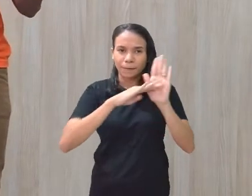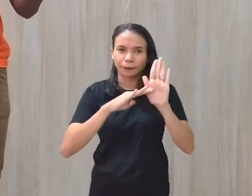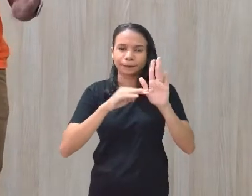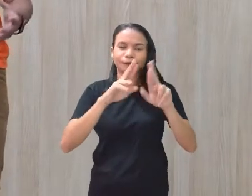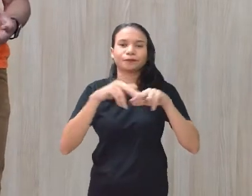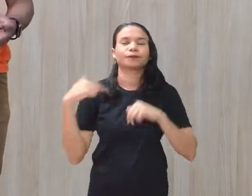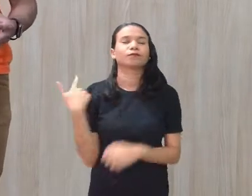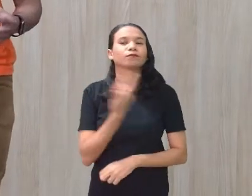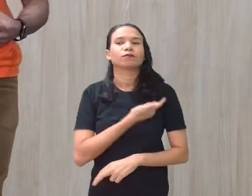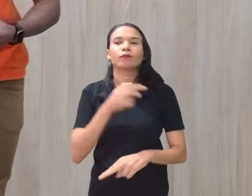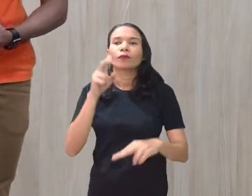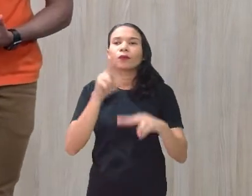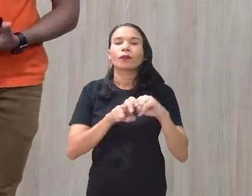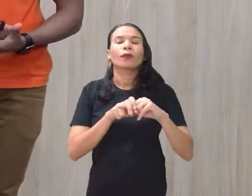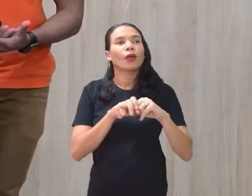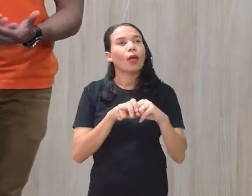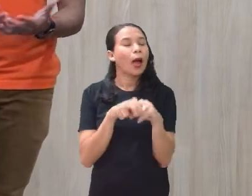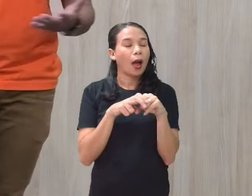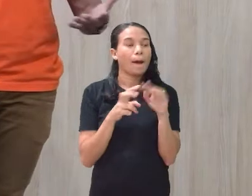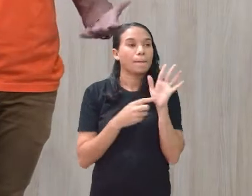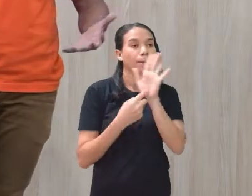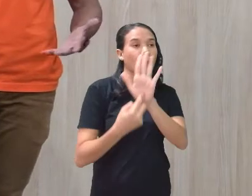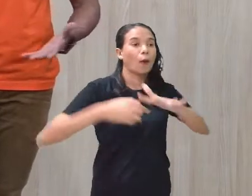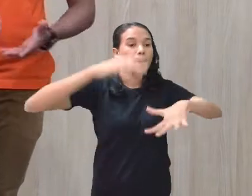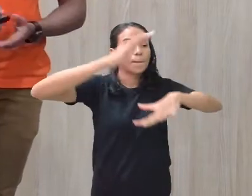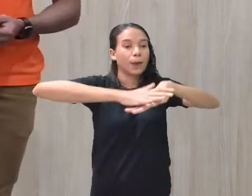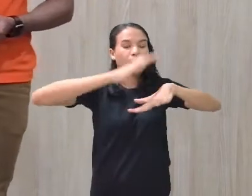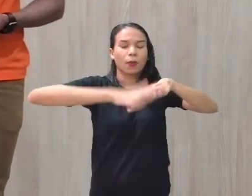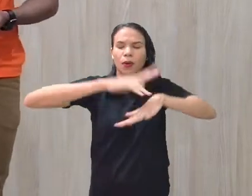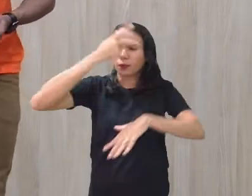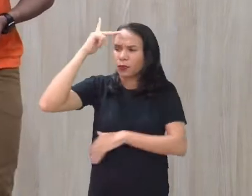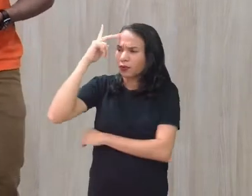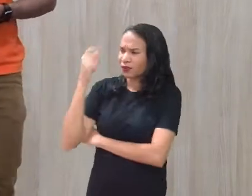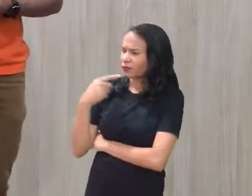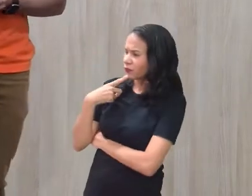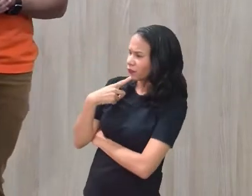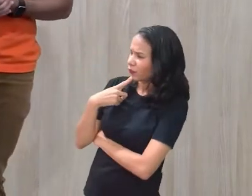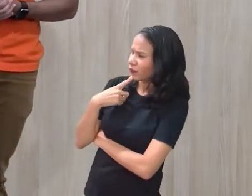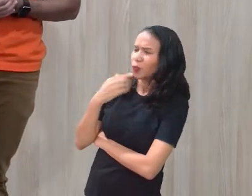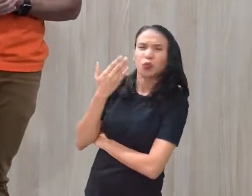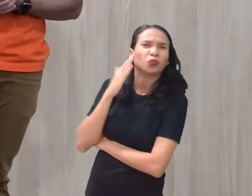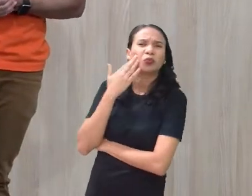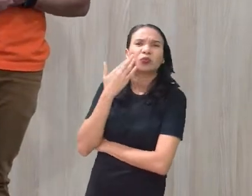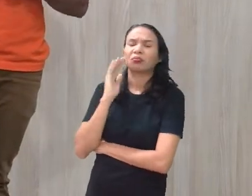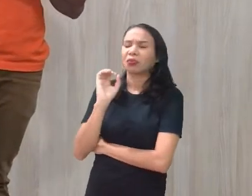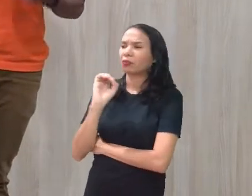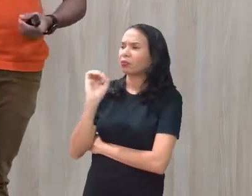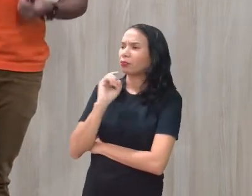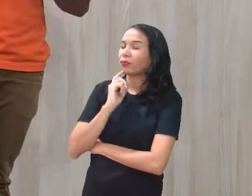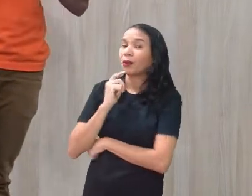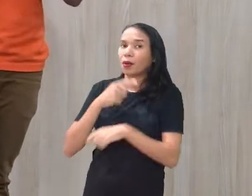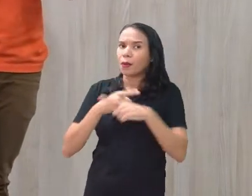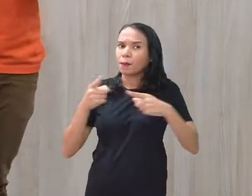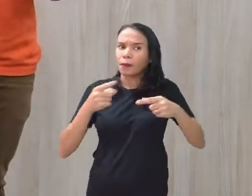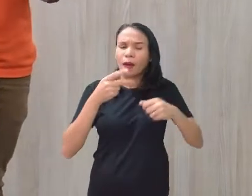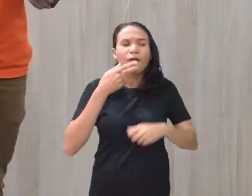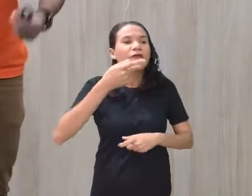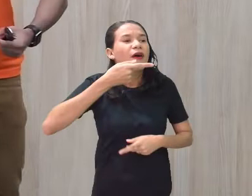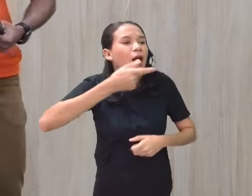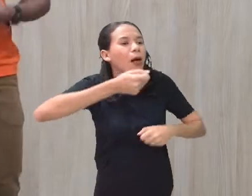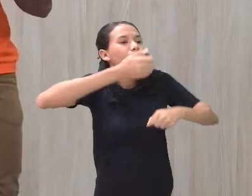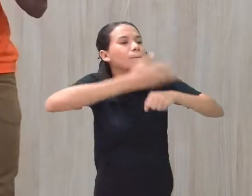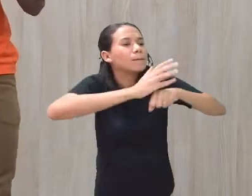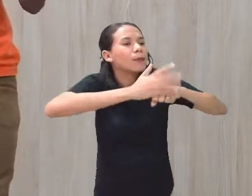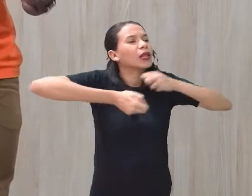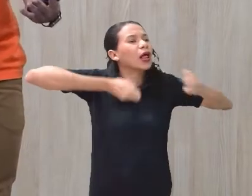for sentar e mostrar a parte matemática da coisa, você pode dizer, oxe, eu não entendi não. Mas quando você fala,